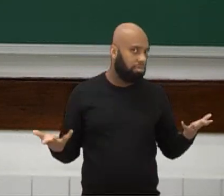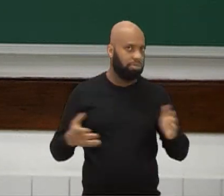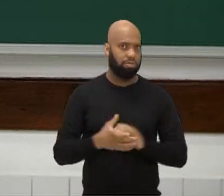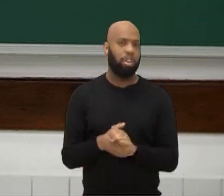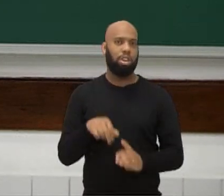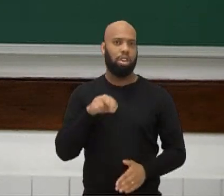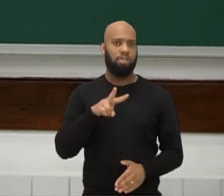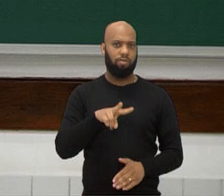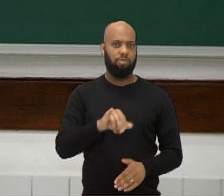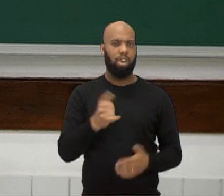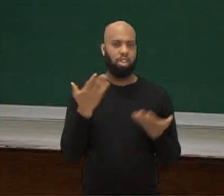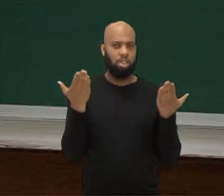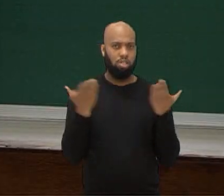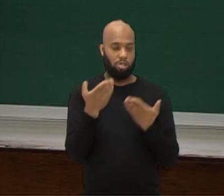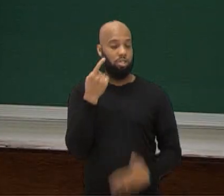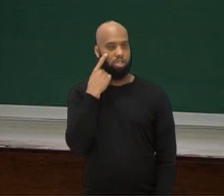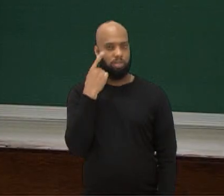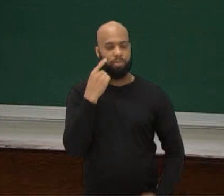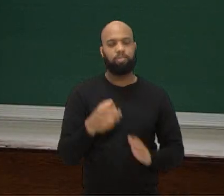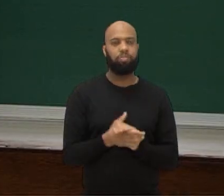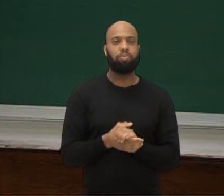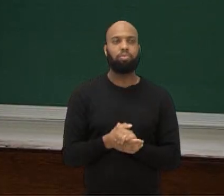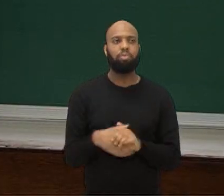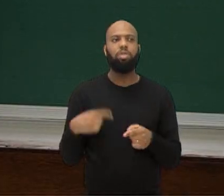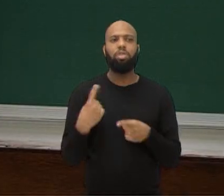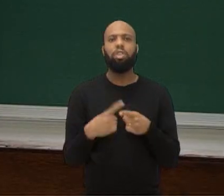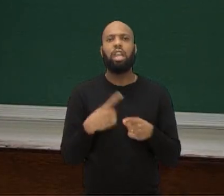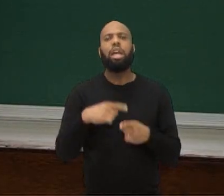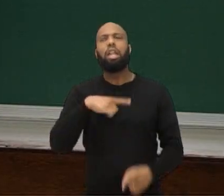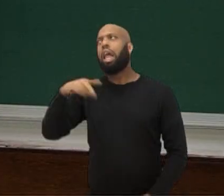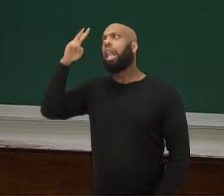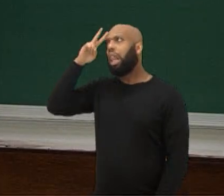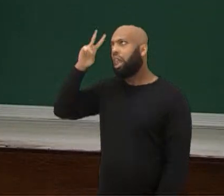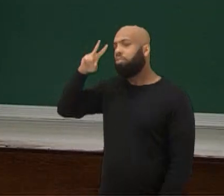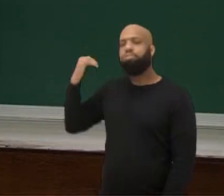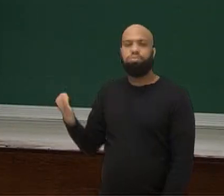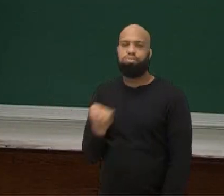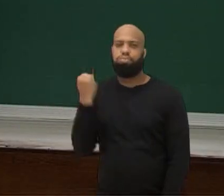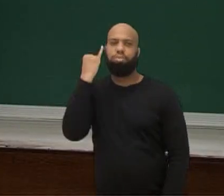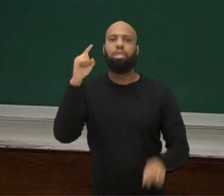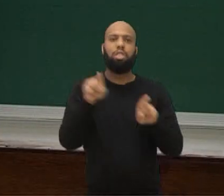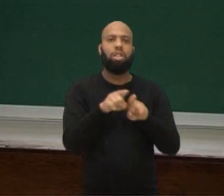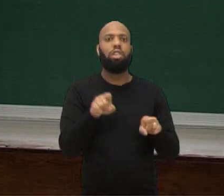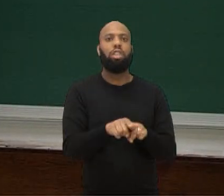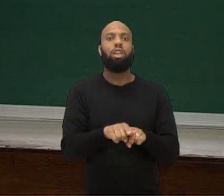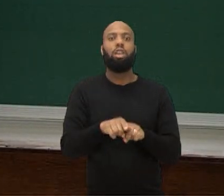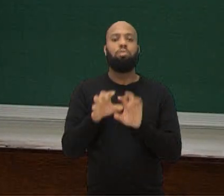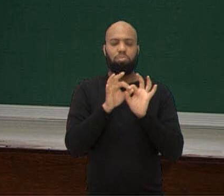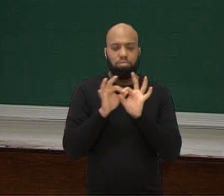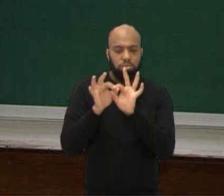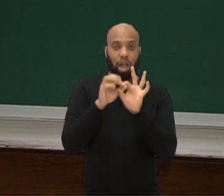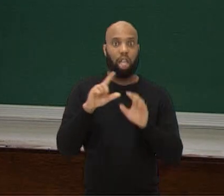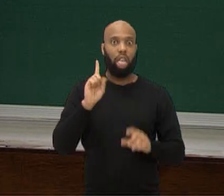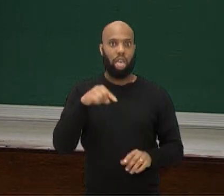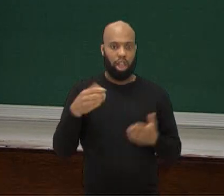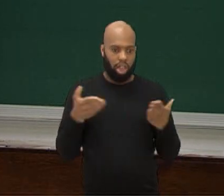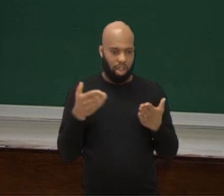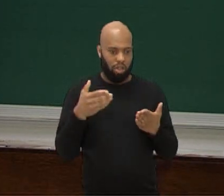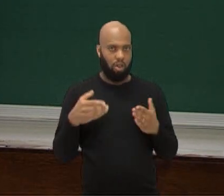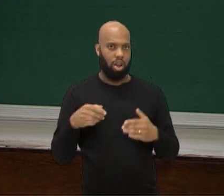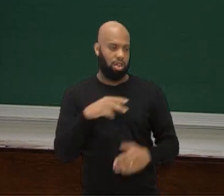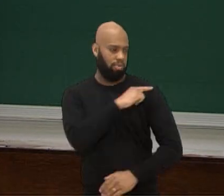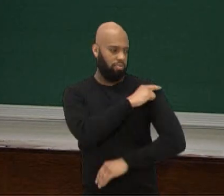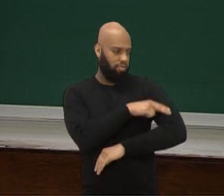especial, de diferente, enfim, por que essa recordação tão importante para se tornar um uniforme para o time do